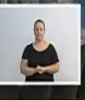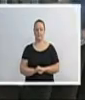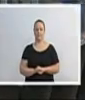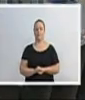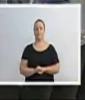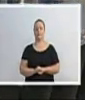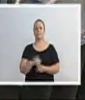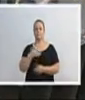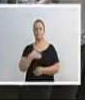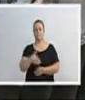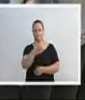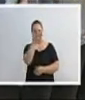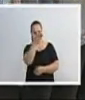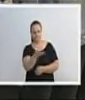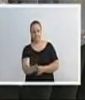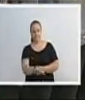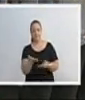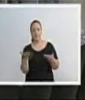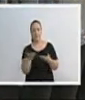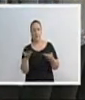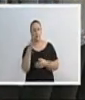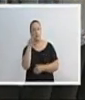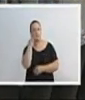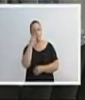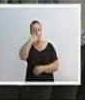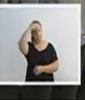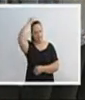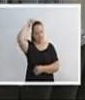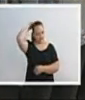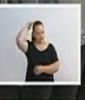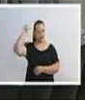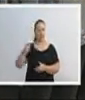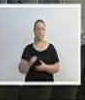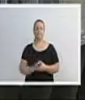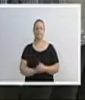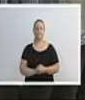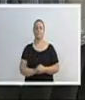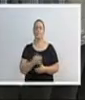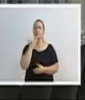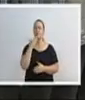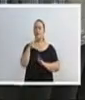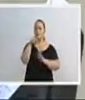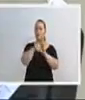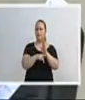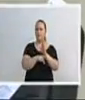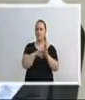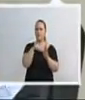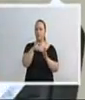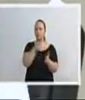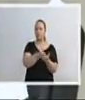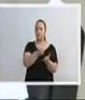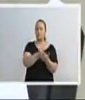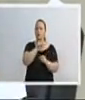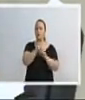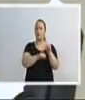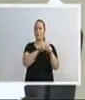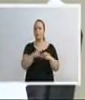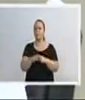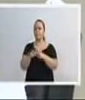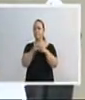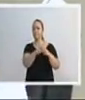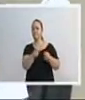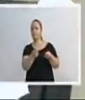Pela ordem, presidente. Ouço pela ordem o vereador Adriano Pereira. Apresentar pela ordem o projeto que institui a obrigatoriedade da manutenção do controle de